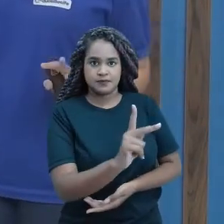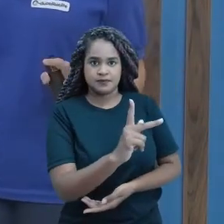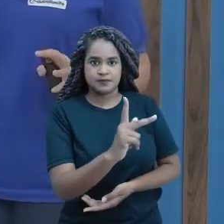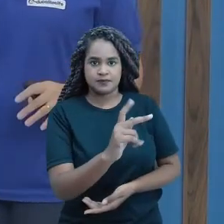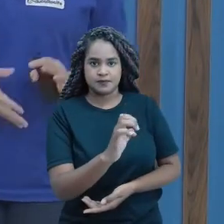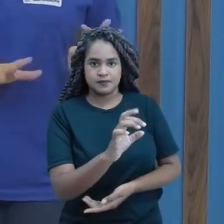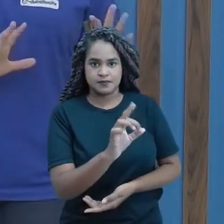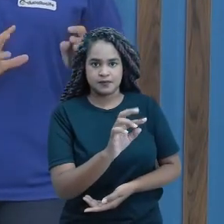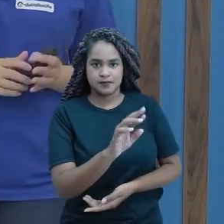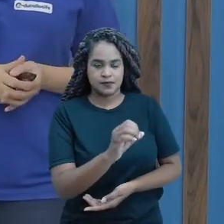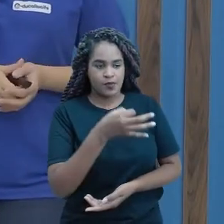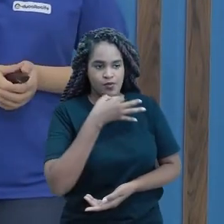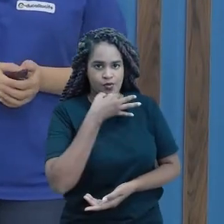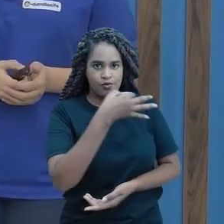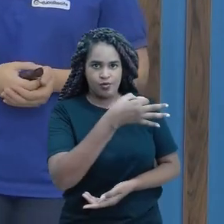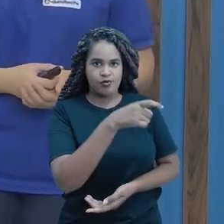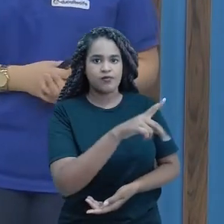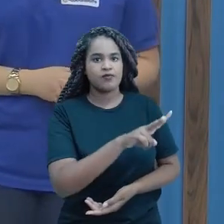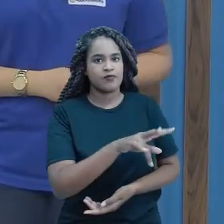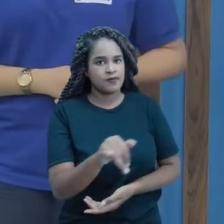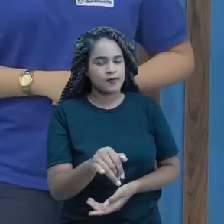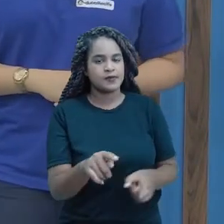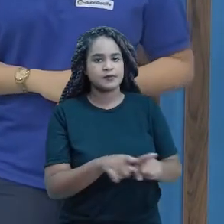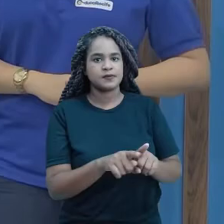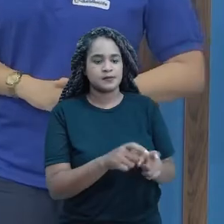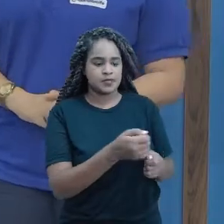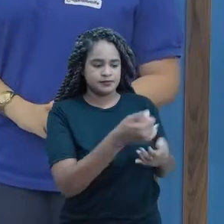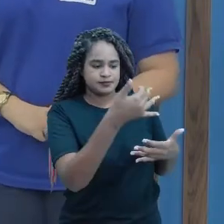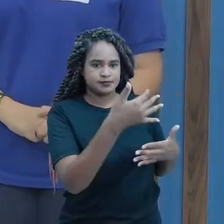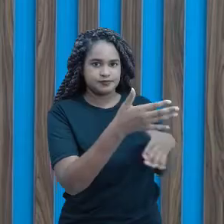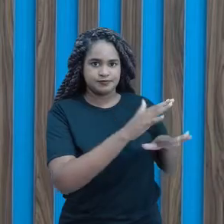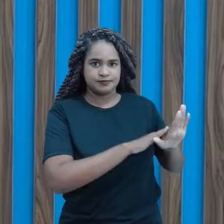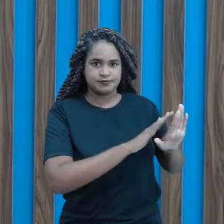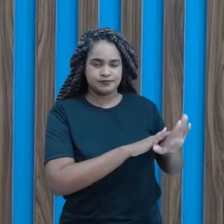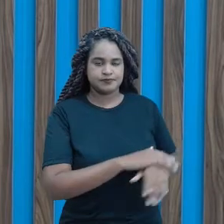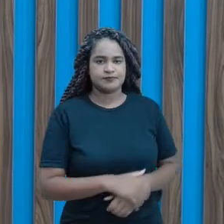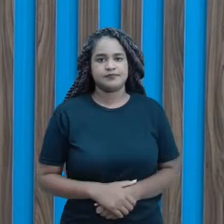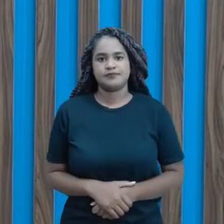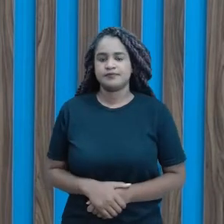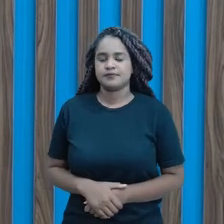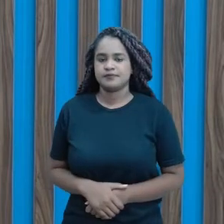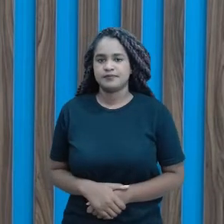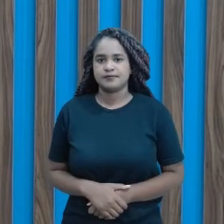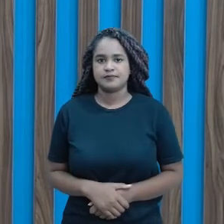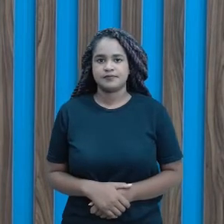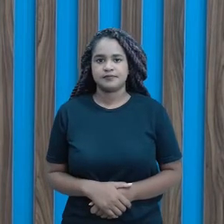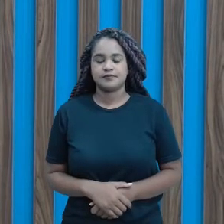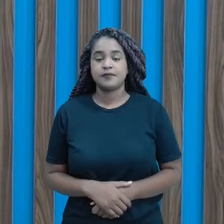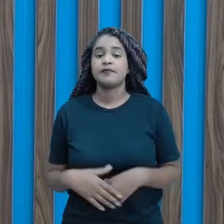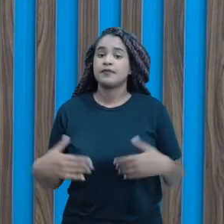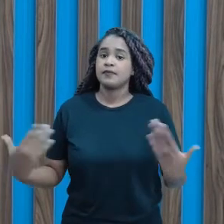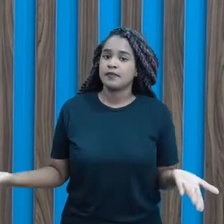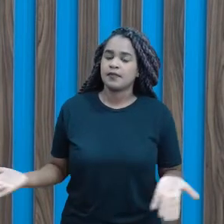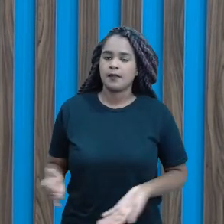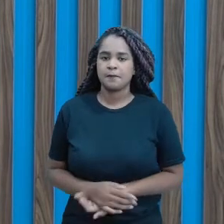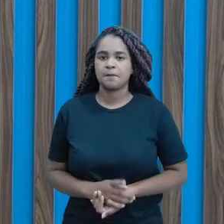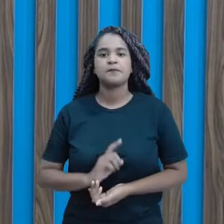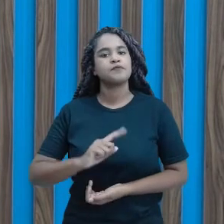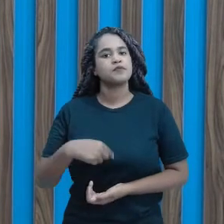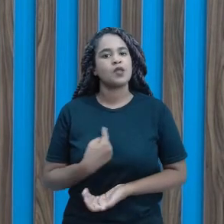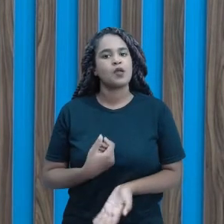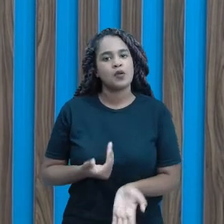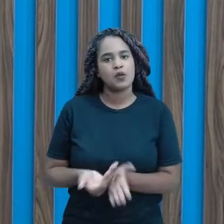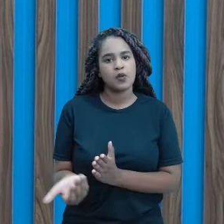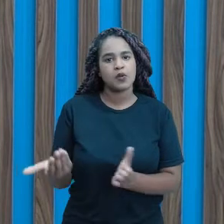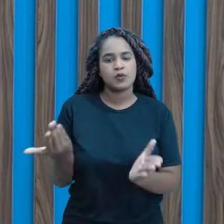primeiro momento, também falar um pouquinho ali do que está rolando no chat. Bom, pessoal, começamos aí o estudo,